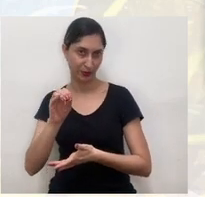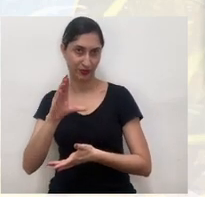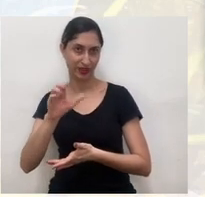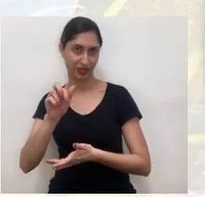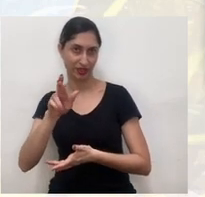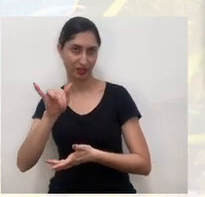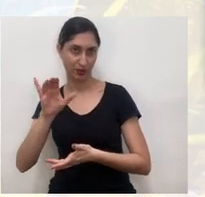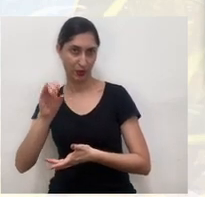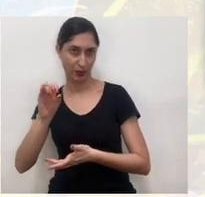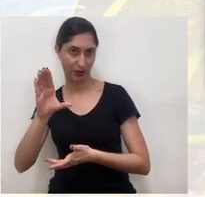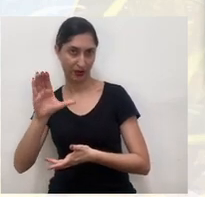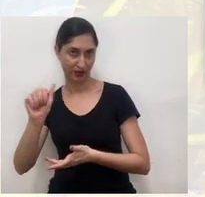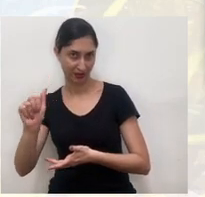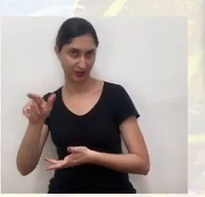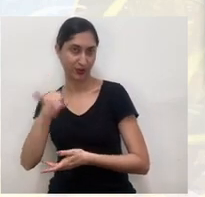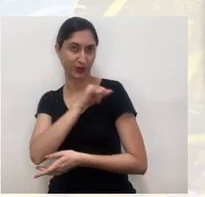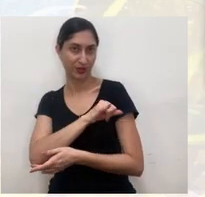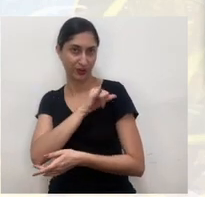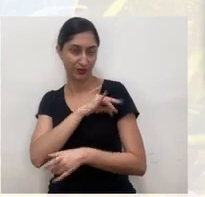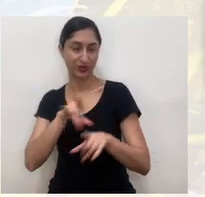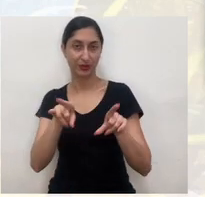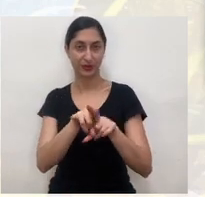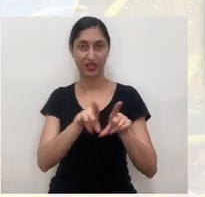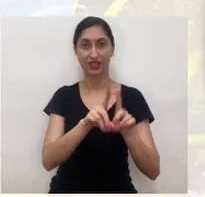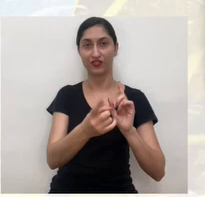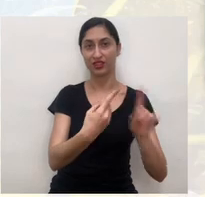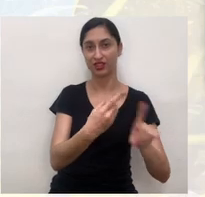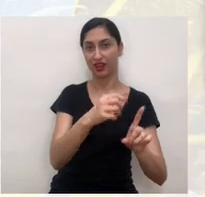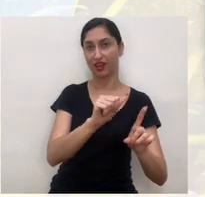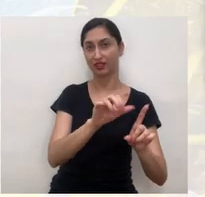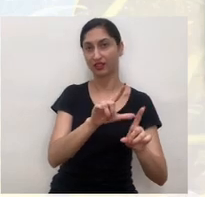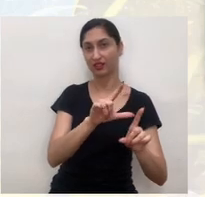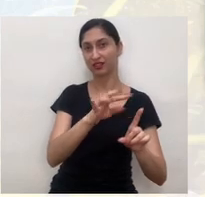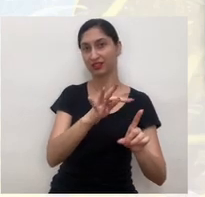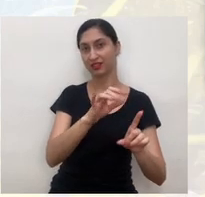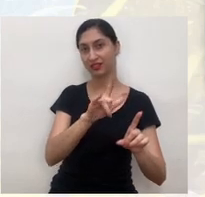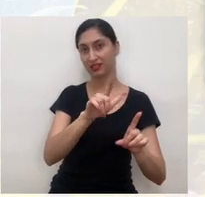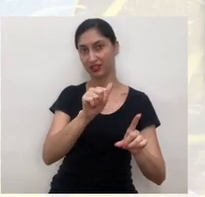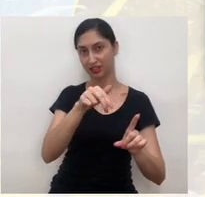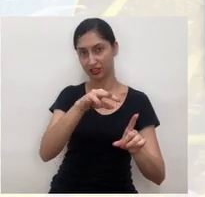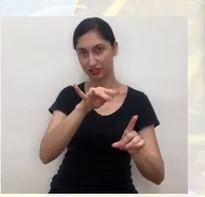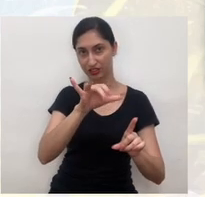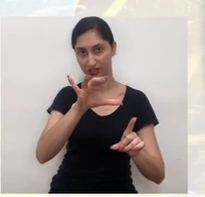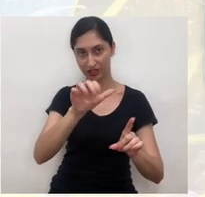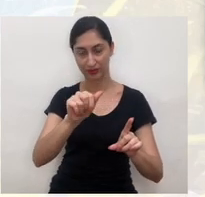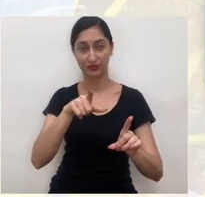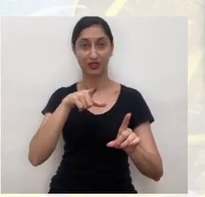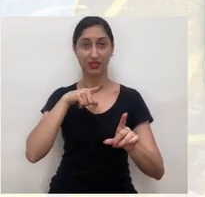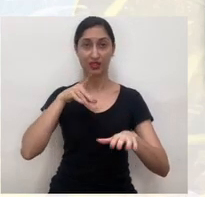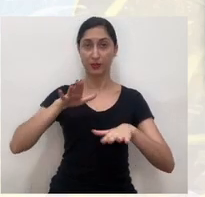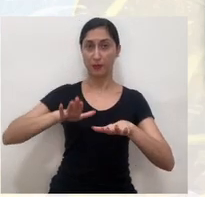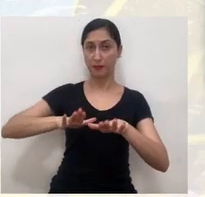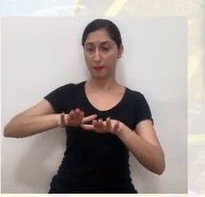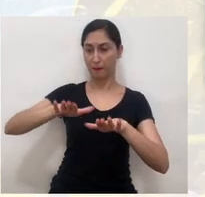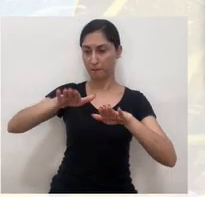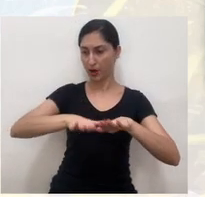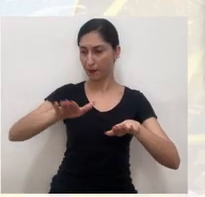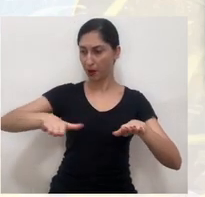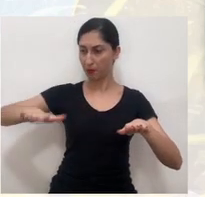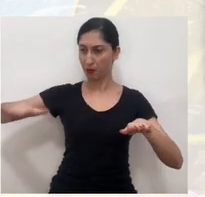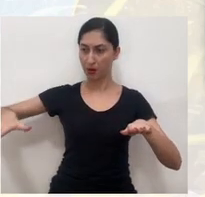própria alargamento da Avenida Atlântica, há um amplo predomínio de piso, porque há uma